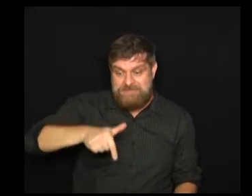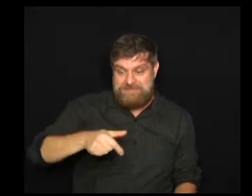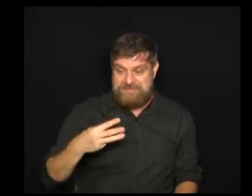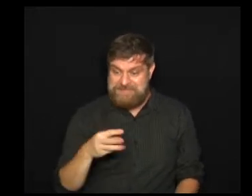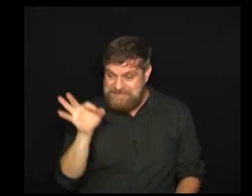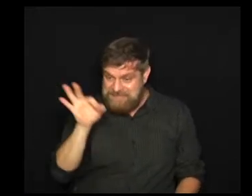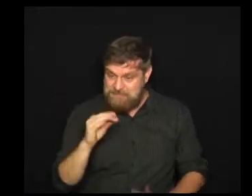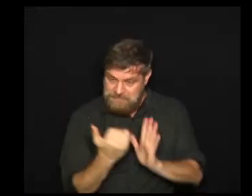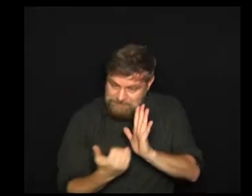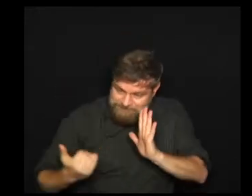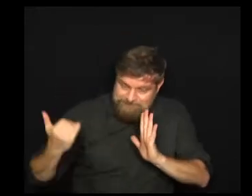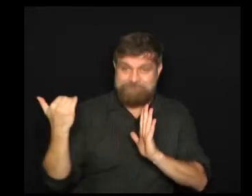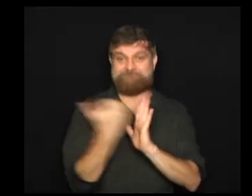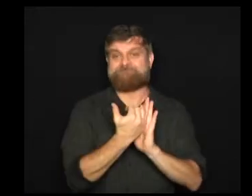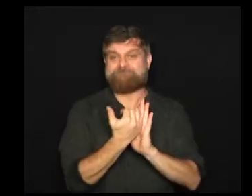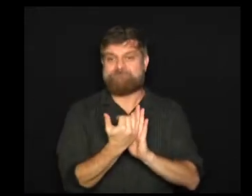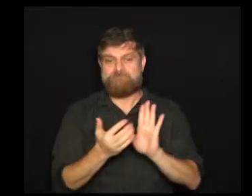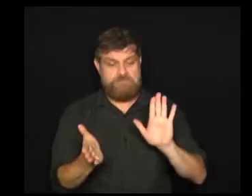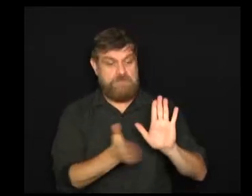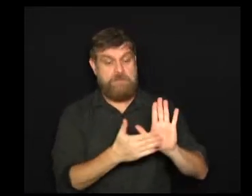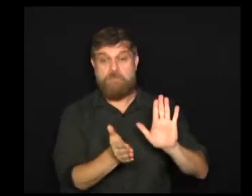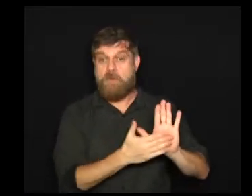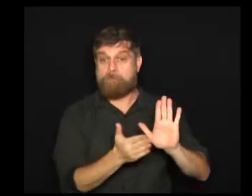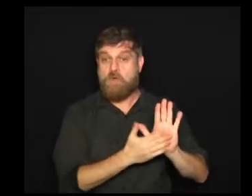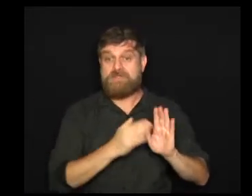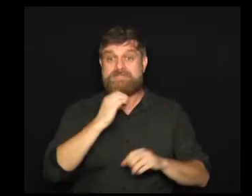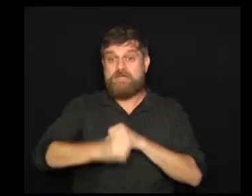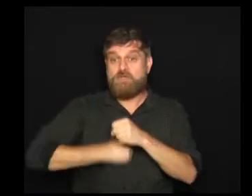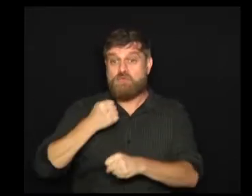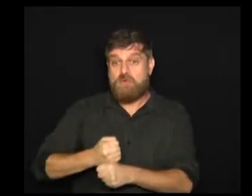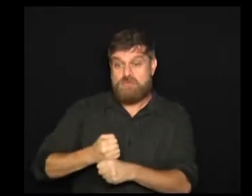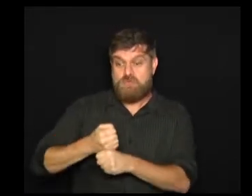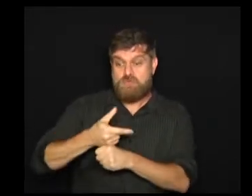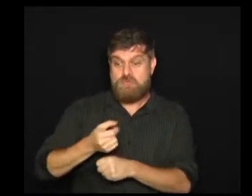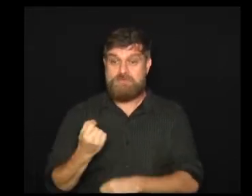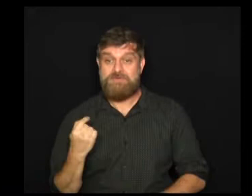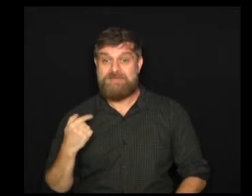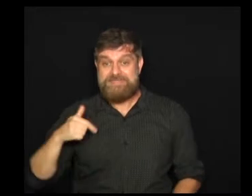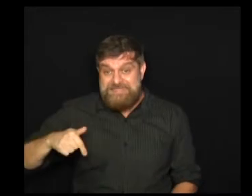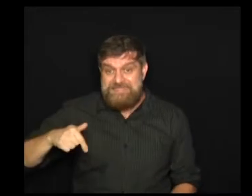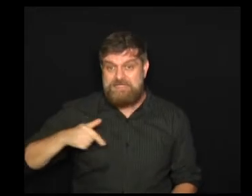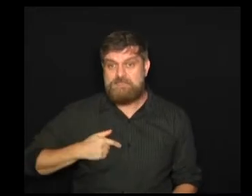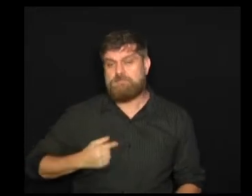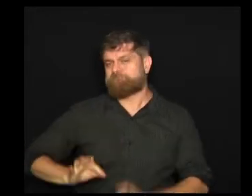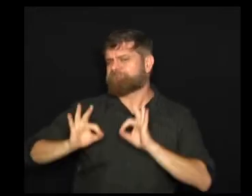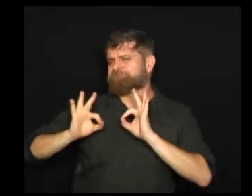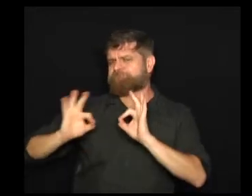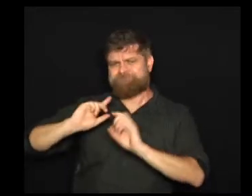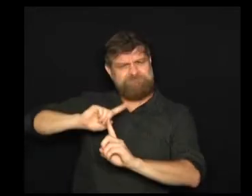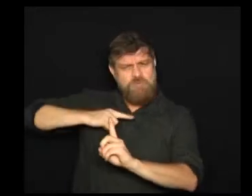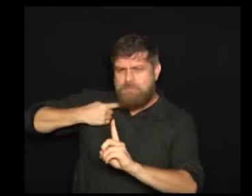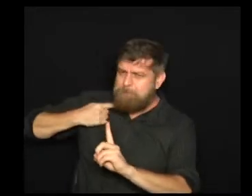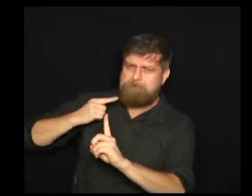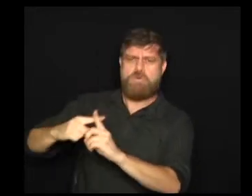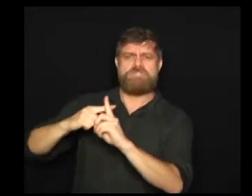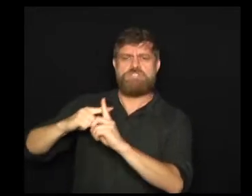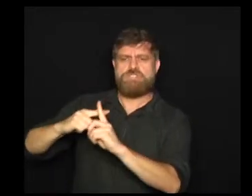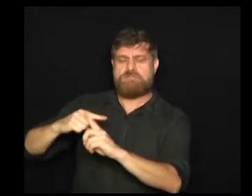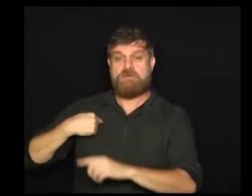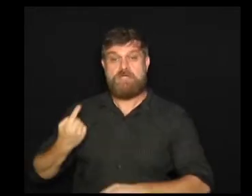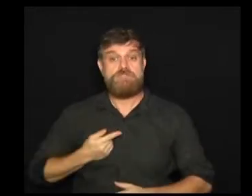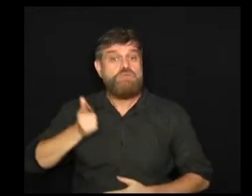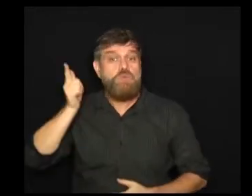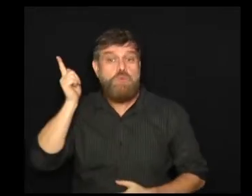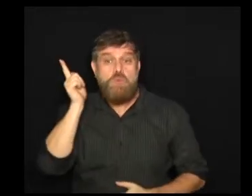73% em todas essas propostas de 2017. Então, eu acho muito positivo isso, né? Que a gente só